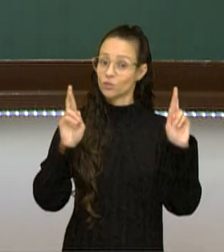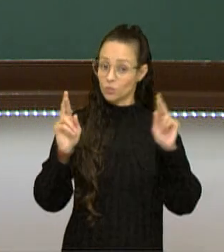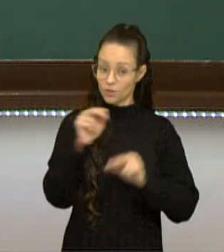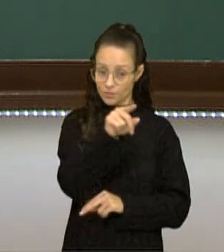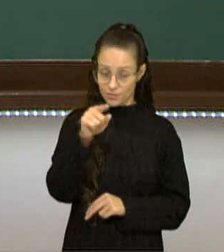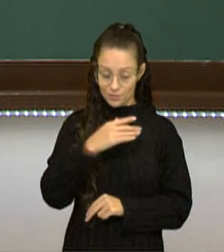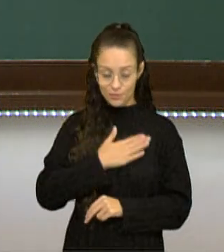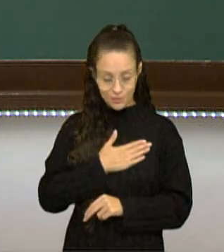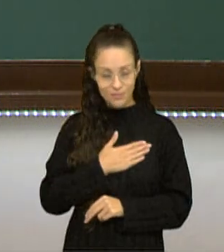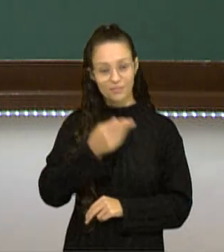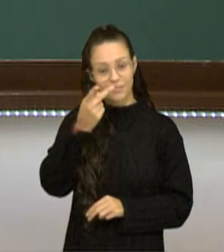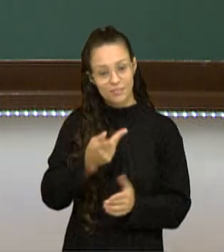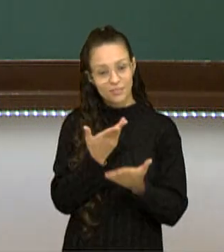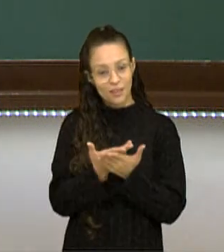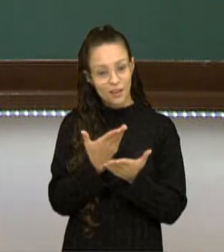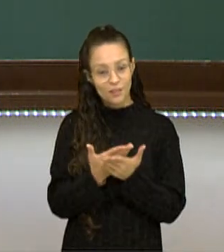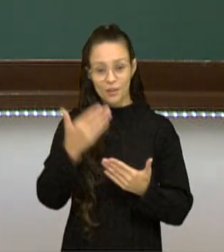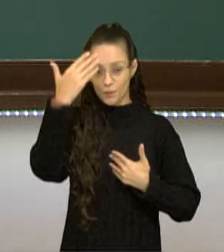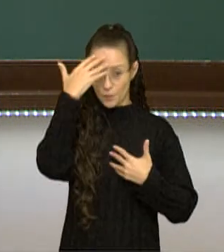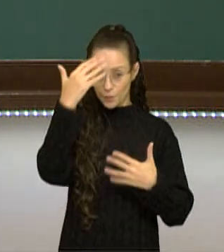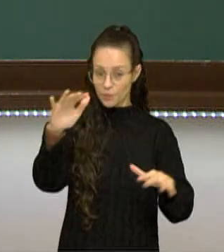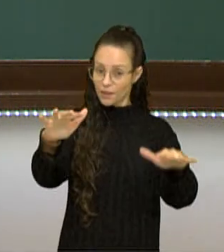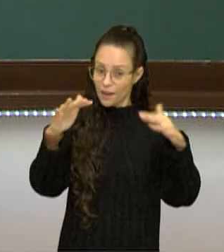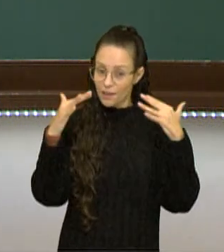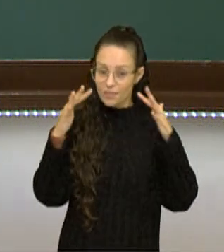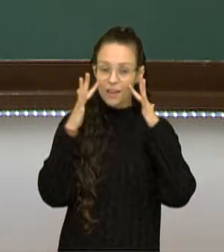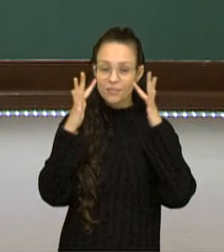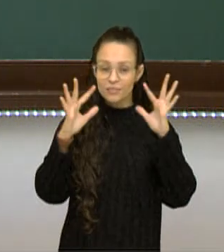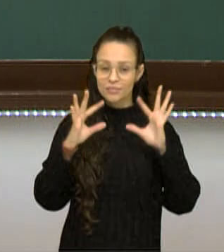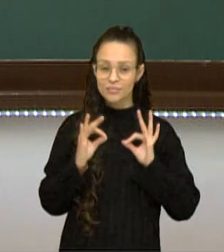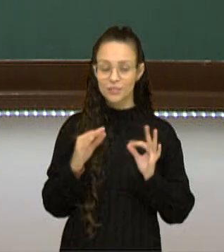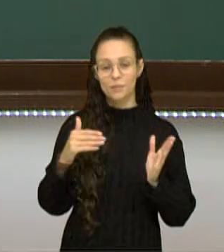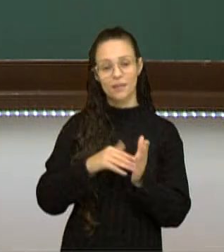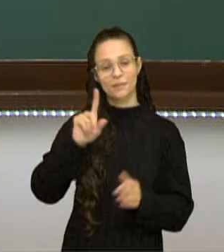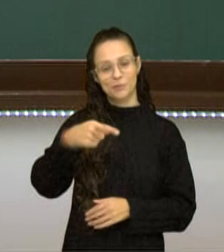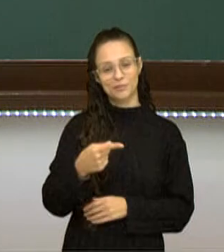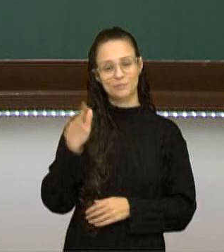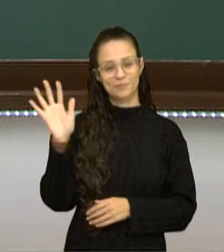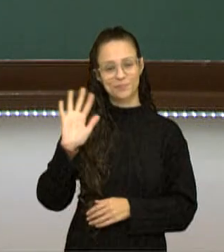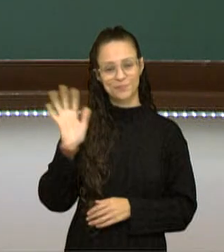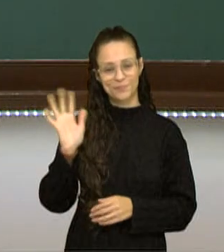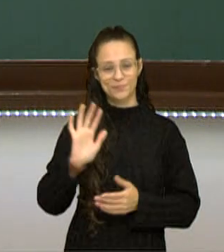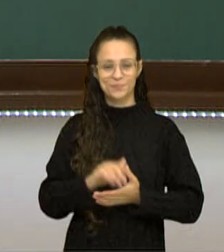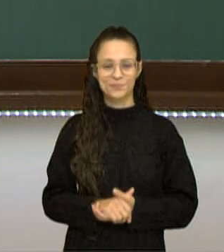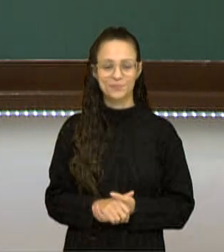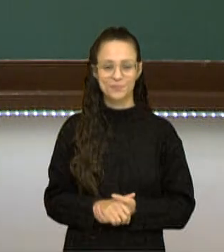Espero que você tenha gostado dessa aula, obrigada pela sua atenção e até mais!